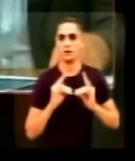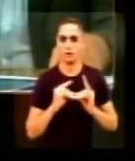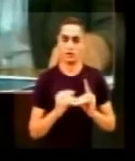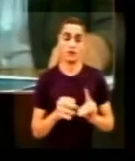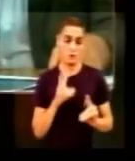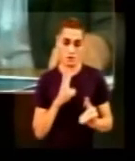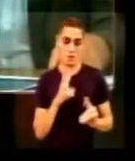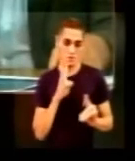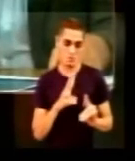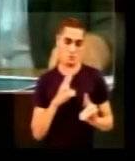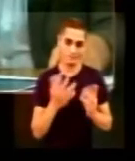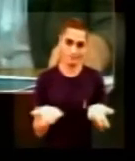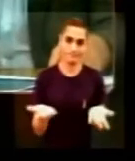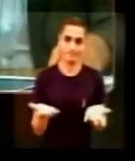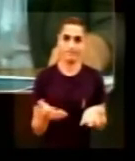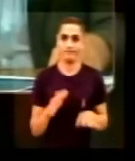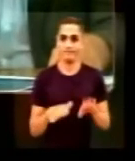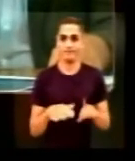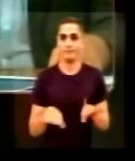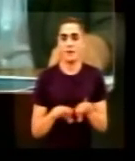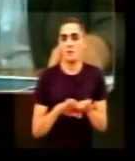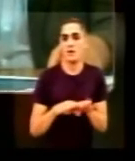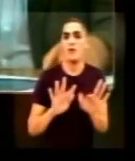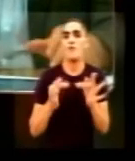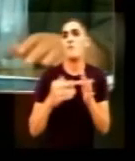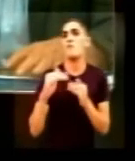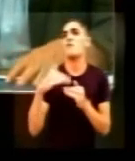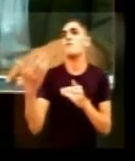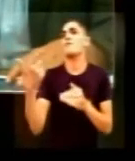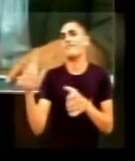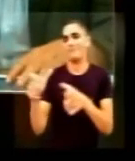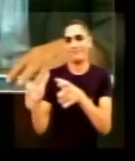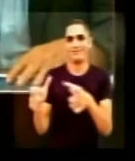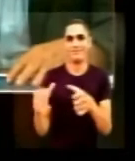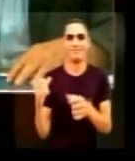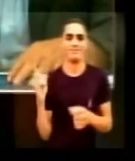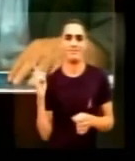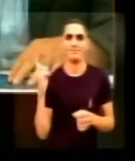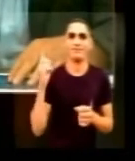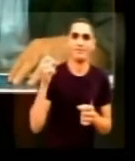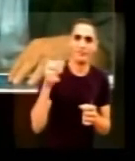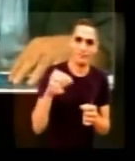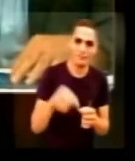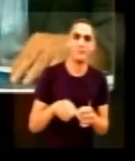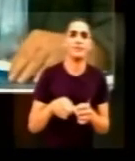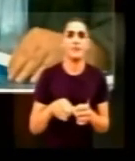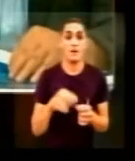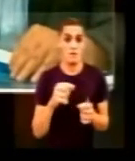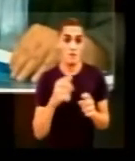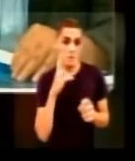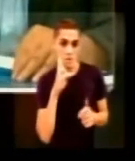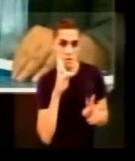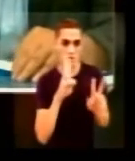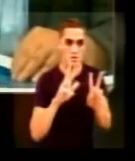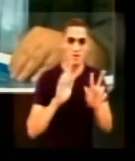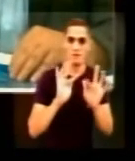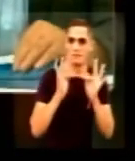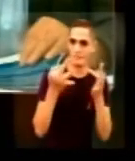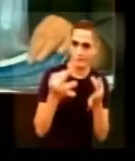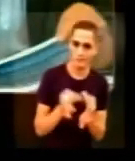chegar para confortar a família. Então, isso aqui é uma nova norma que pode ser